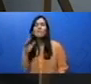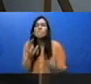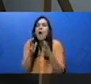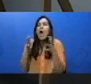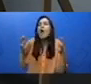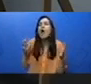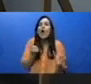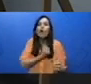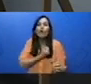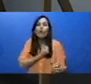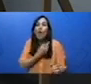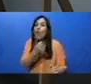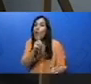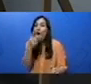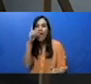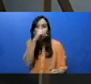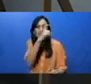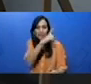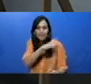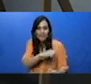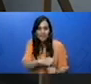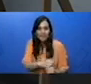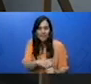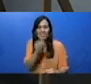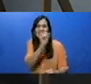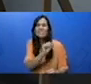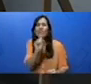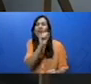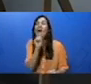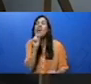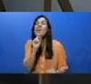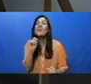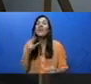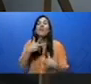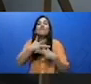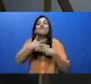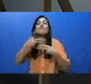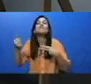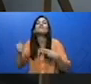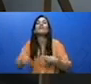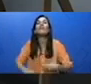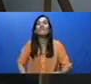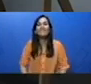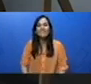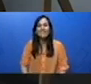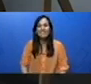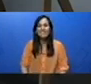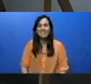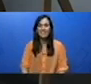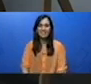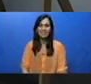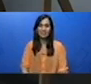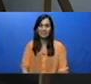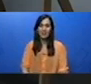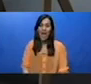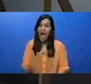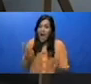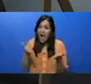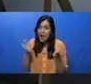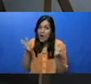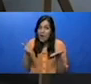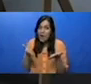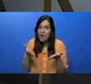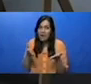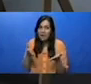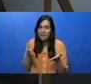não é difícil? Circulou aí, quem será que venceu, hein? Você ou o parceiro de jogo? Então agora,